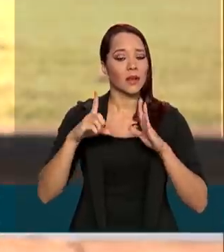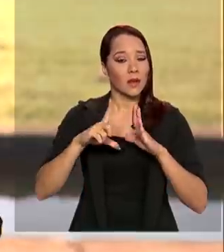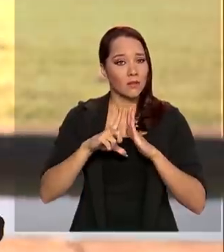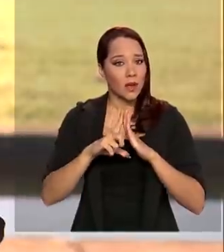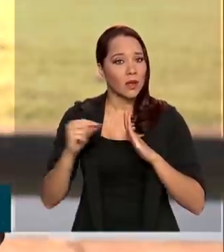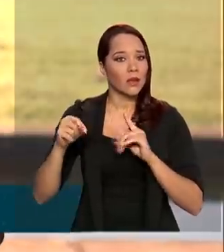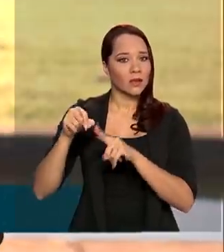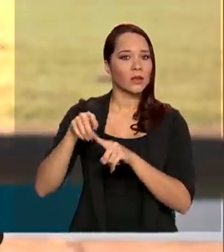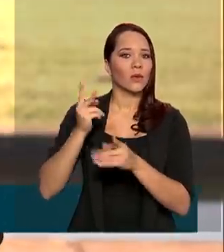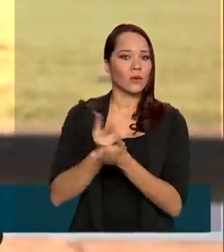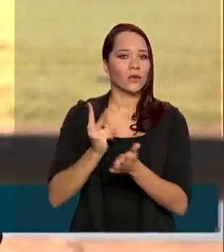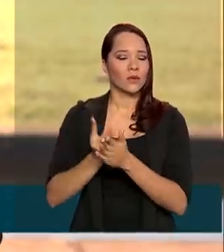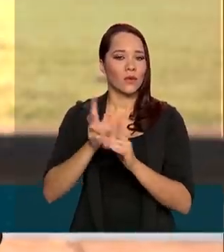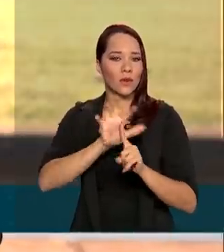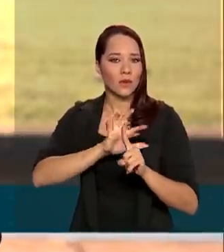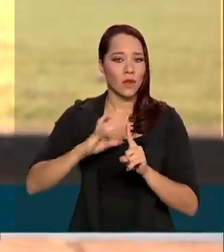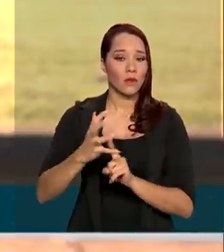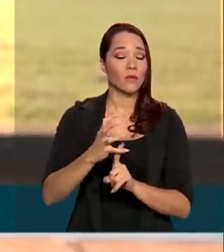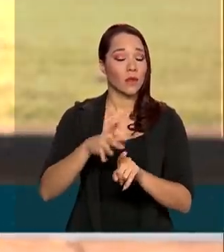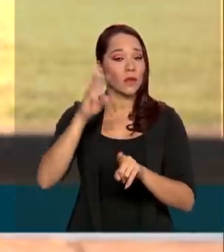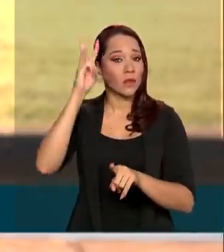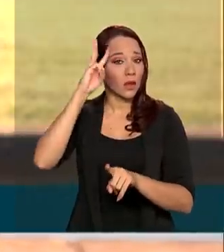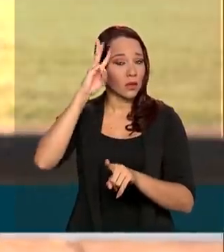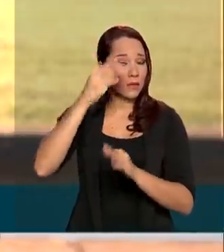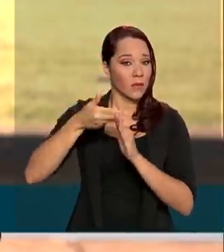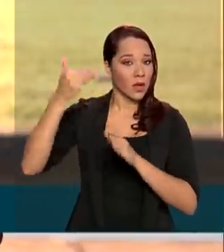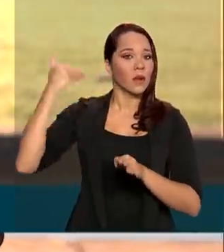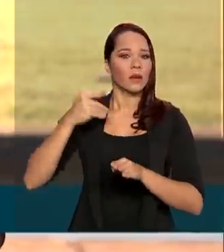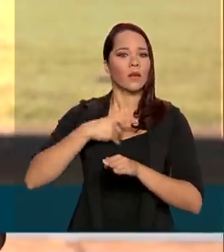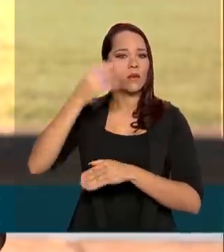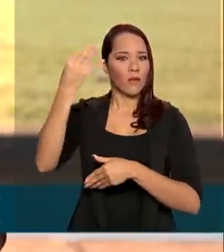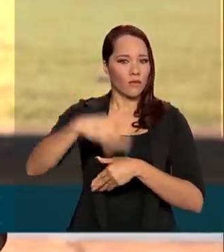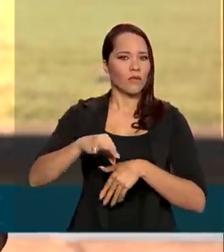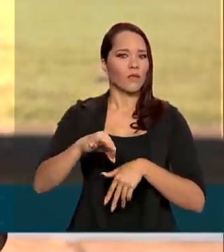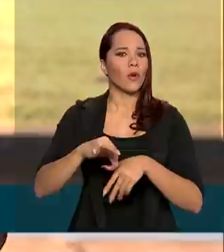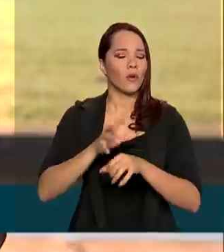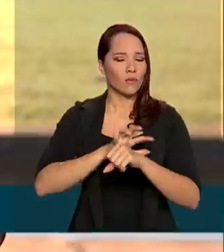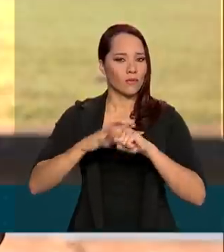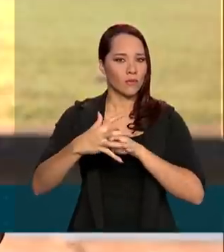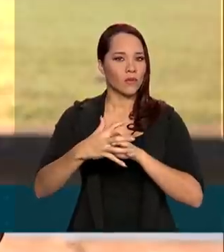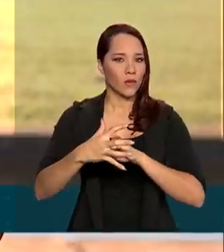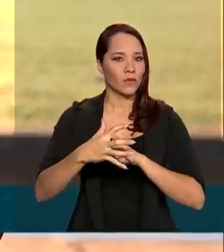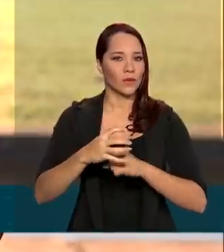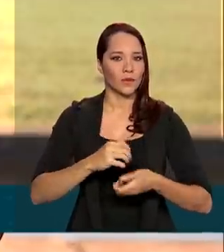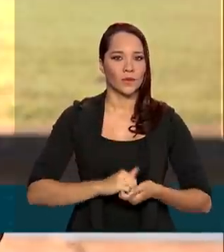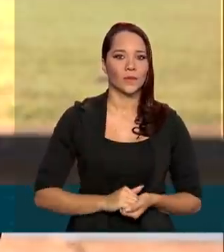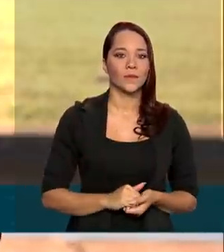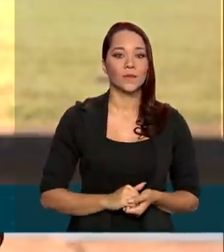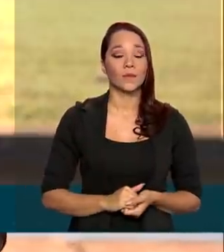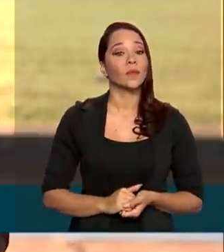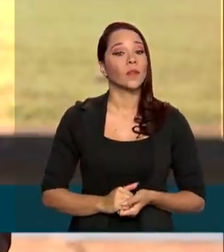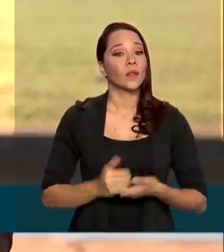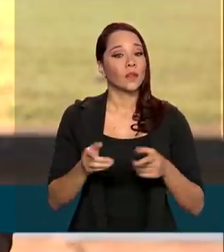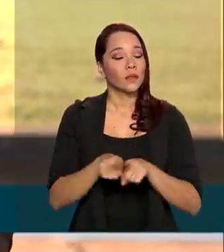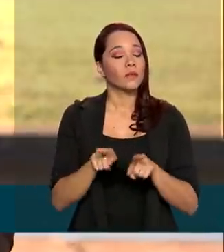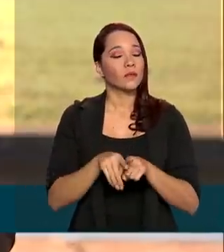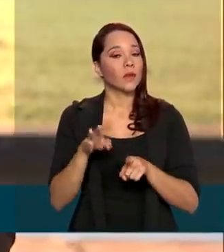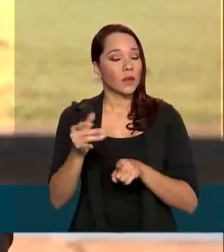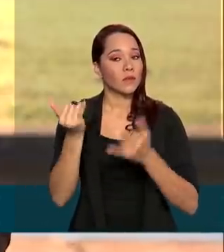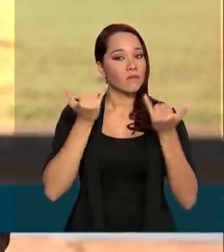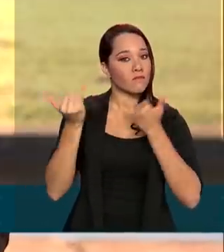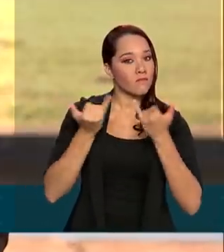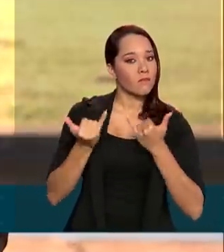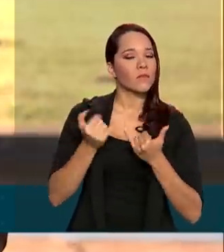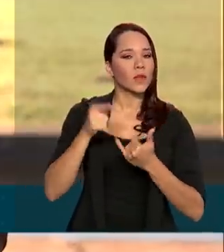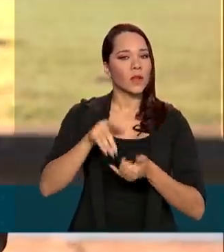Ele segue em isolamento social desde a última terça-feira, quando foi confirmado o diagnóstico de Covid-19. E segundo as últimas informações